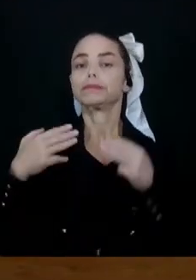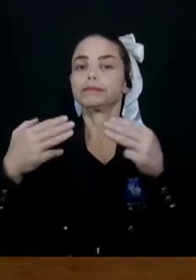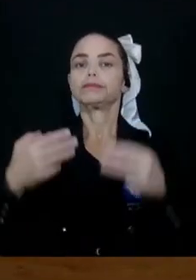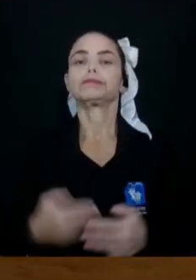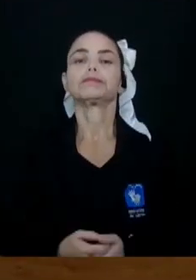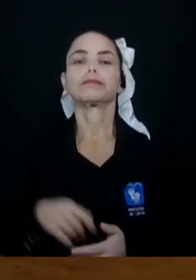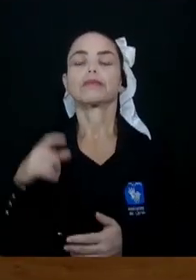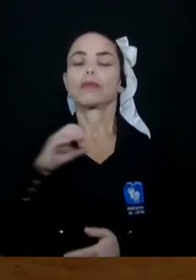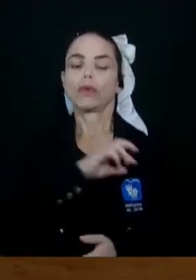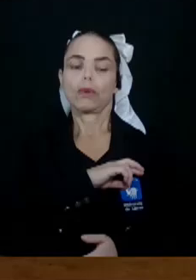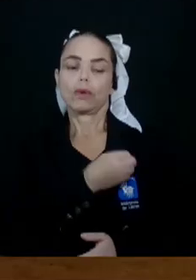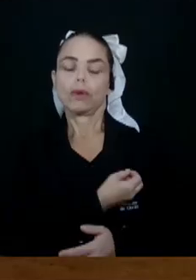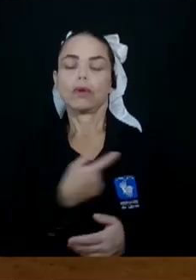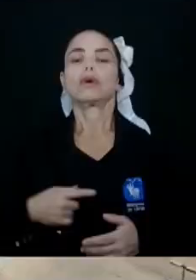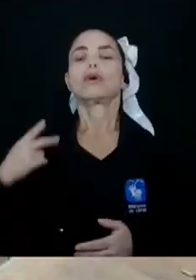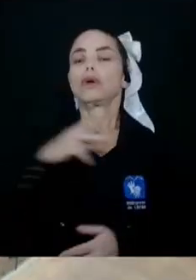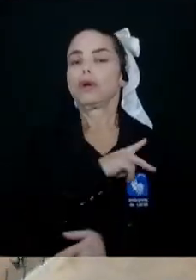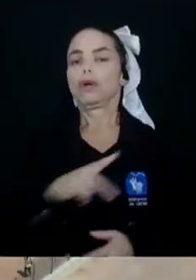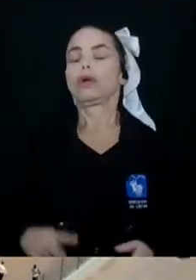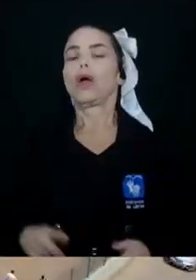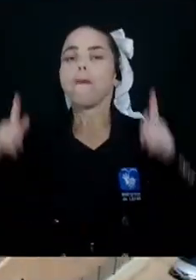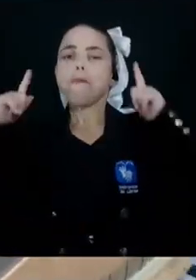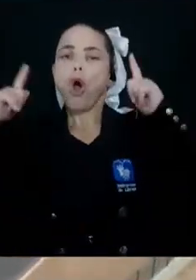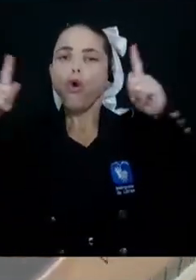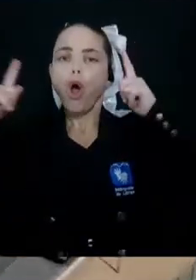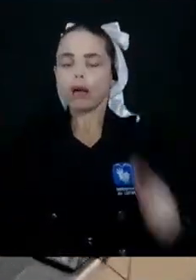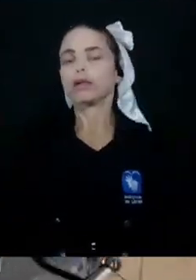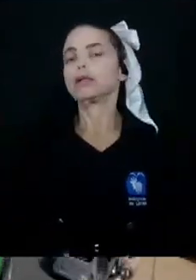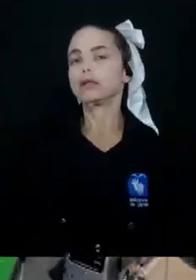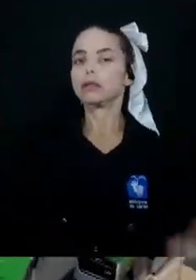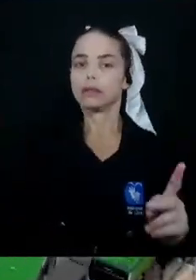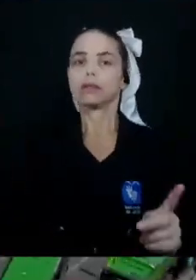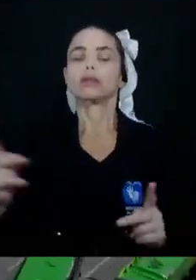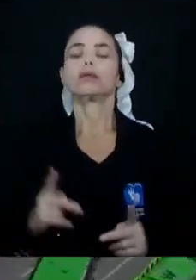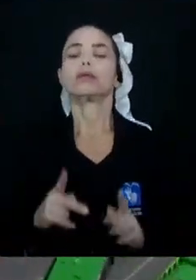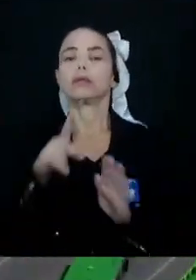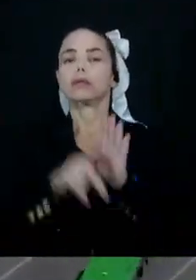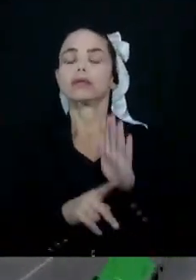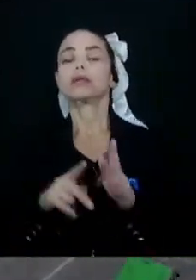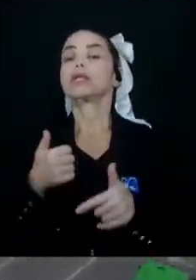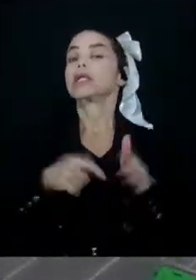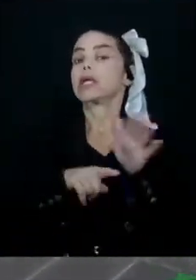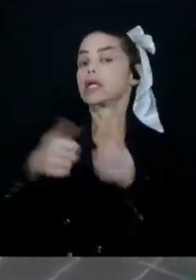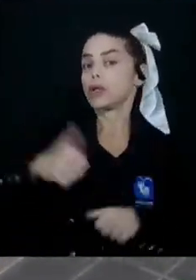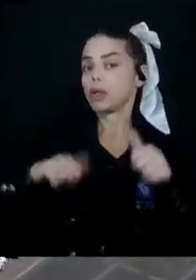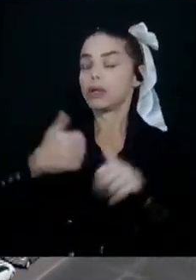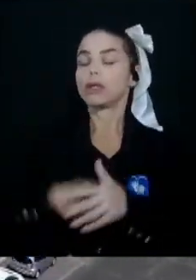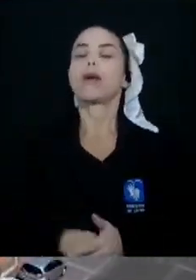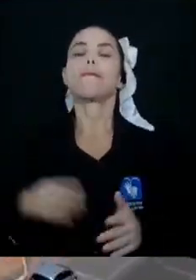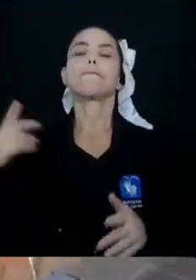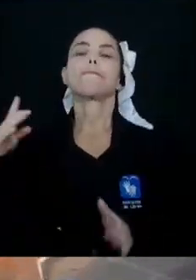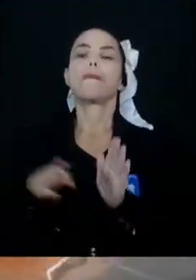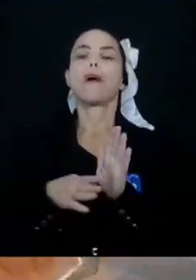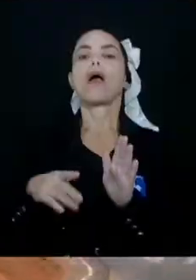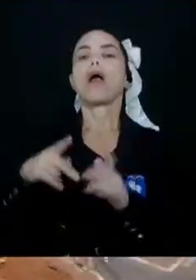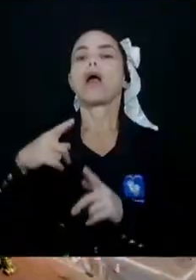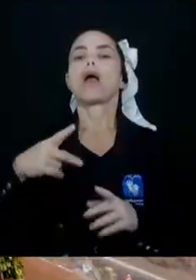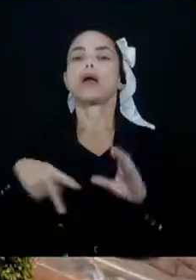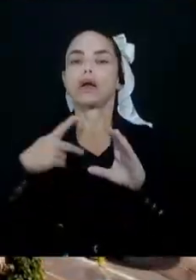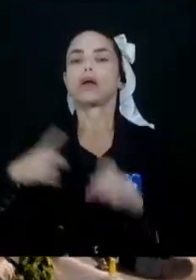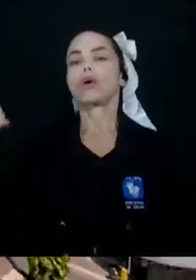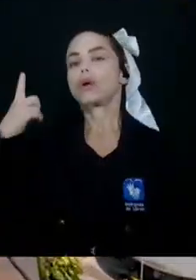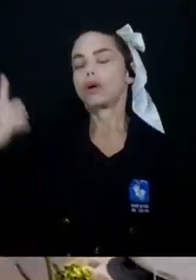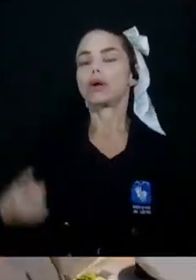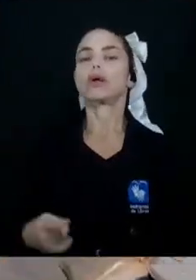Municipal de Campinas, protesta contra o projeto de lei em tramitação na Câmara dos Deputados que propõe a criação do Serviço Nacional de Aprendizagem